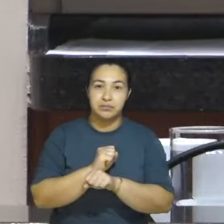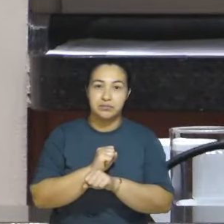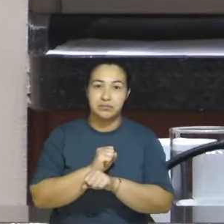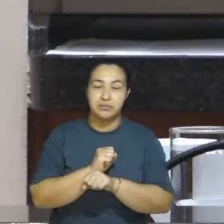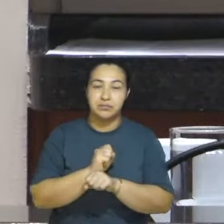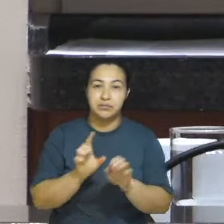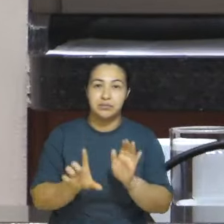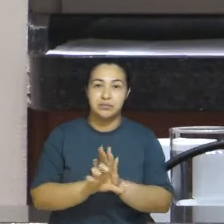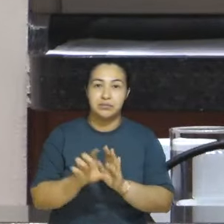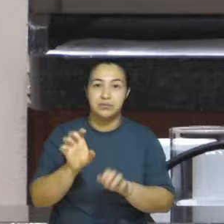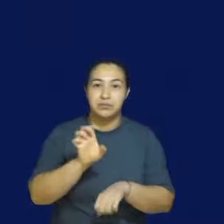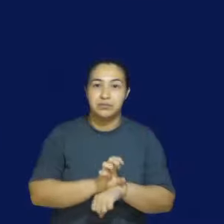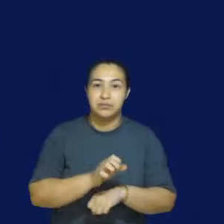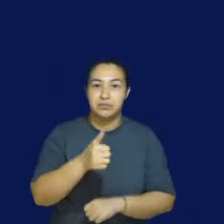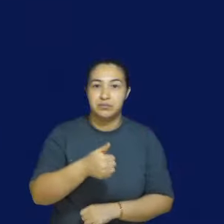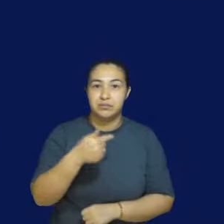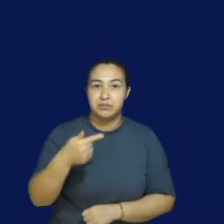Lei Estadual